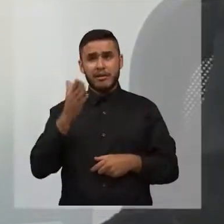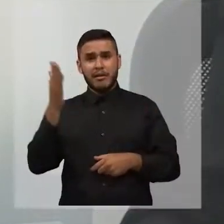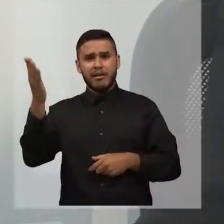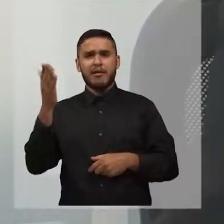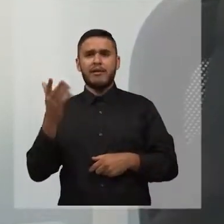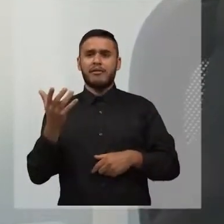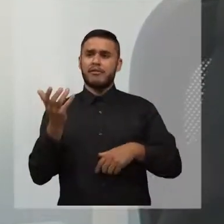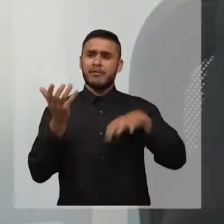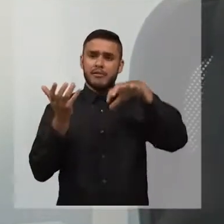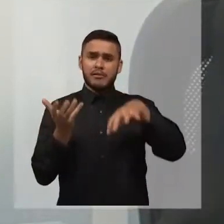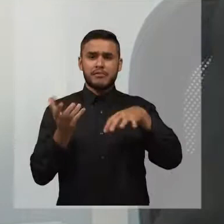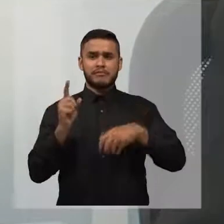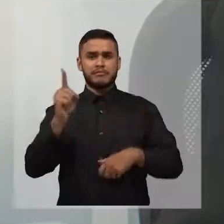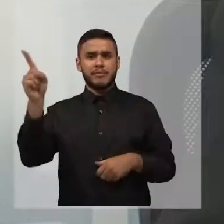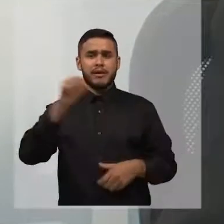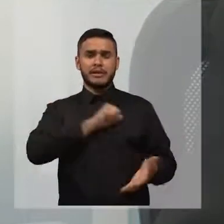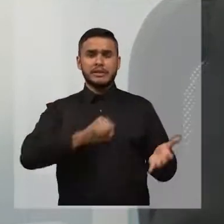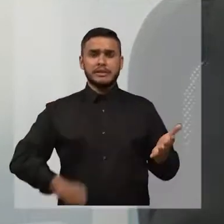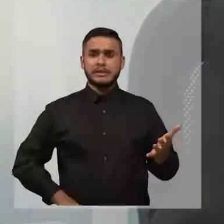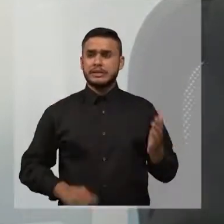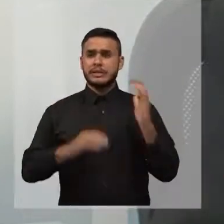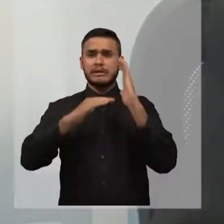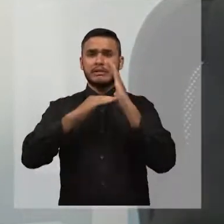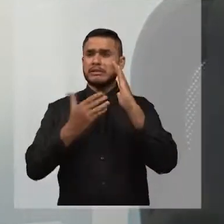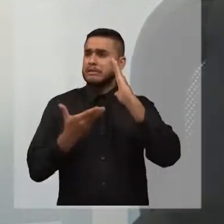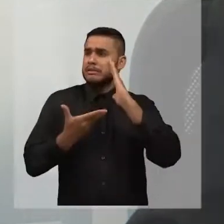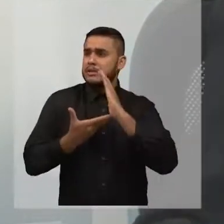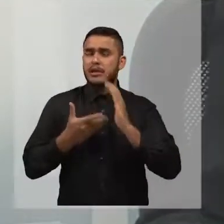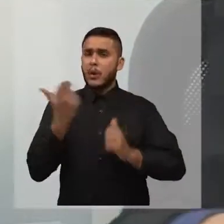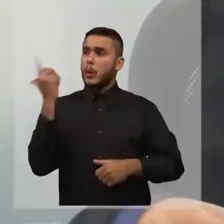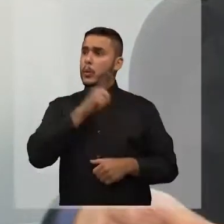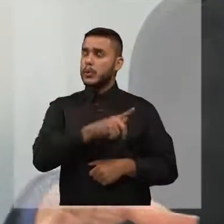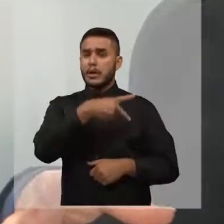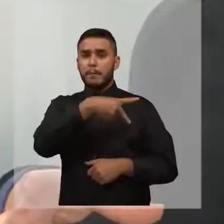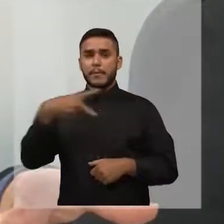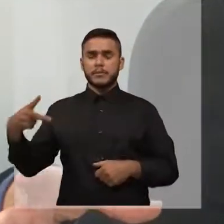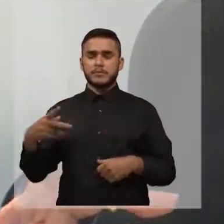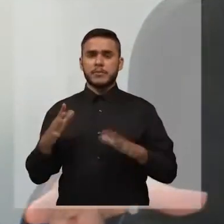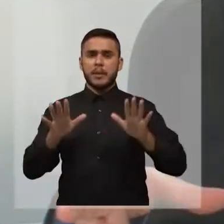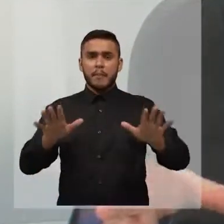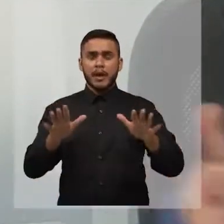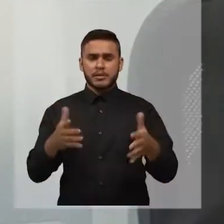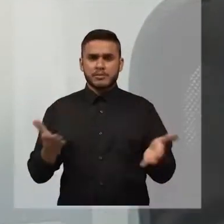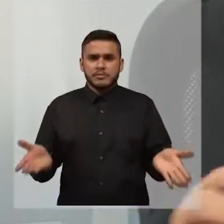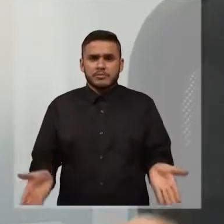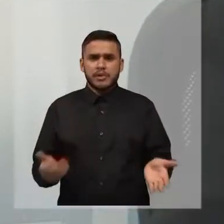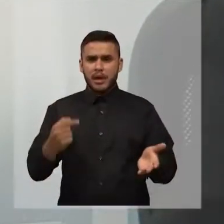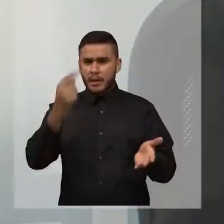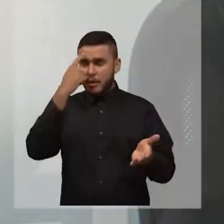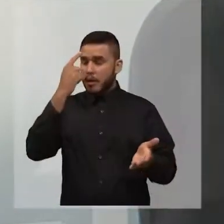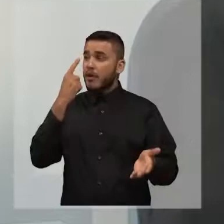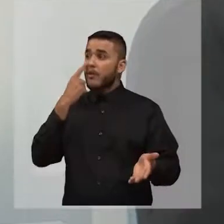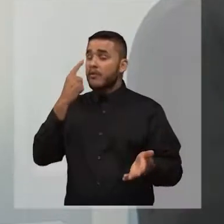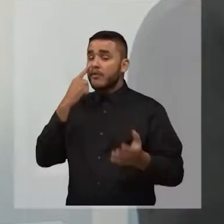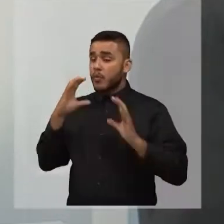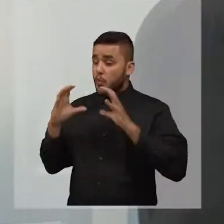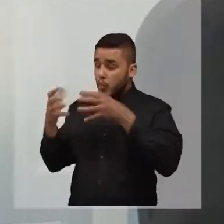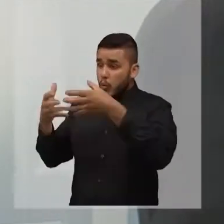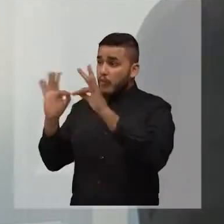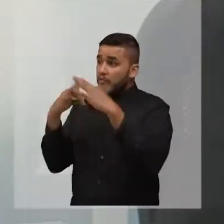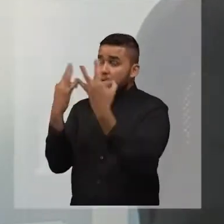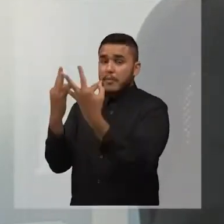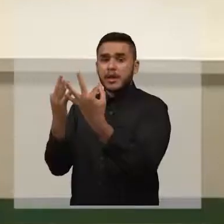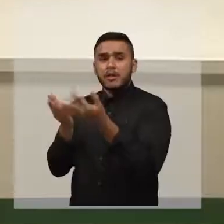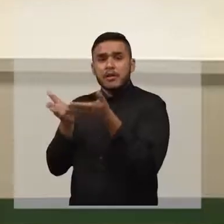do Senado, e simplesmente tropeçar quando você se aproxima do círculo íntimo do presidente Jair Messias Bolsonaro. Parece que